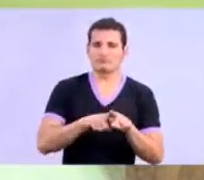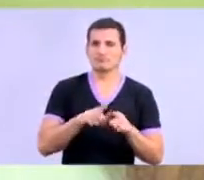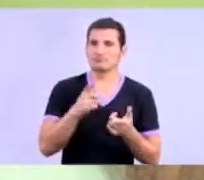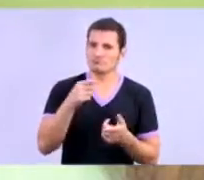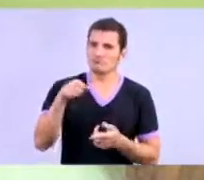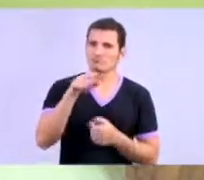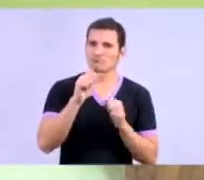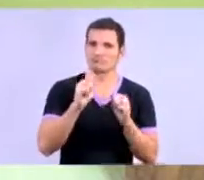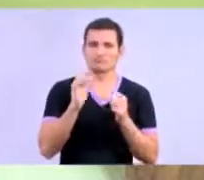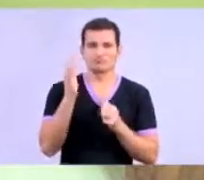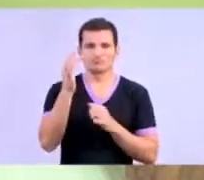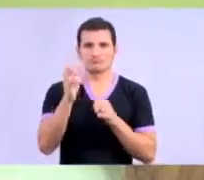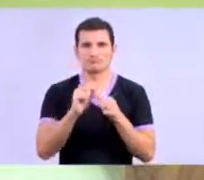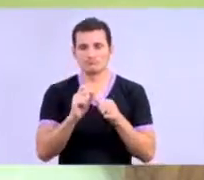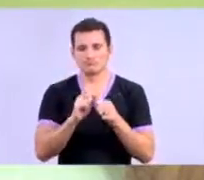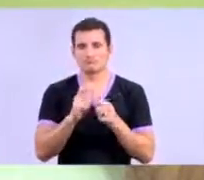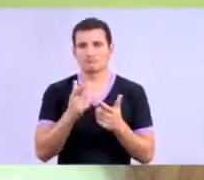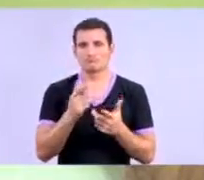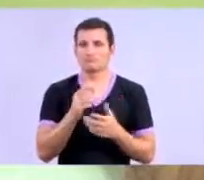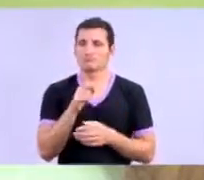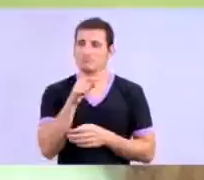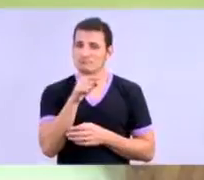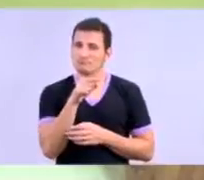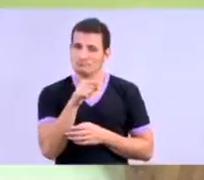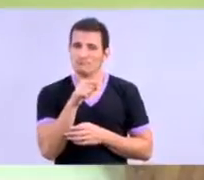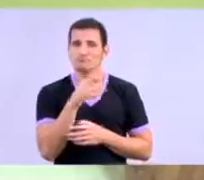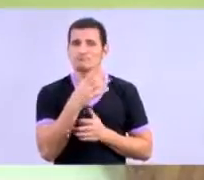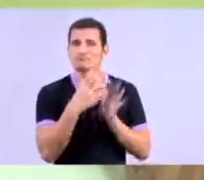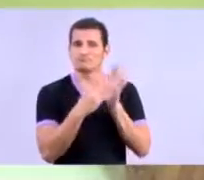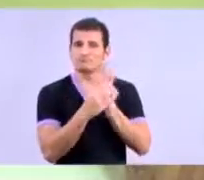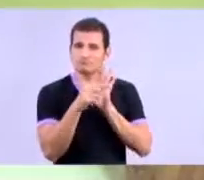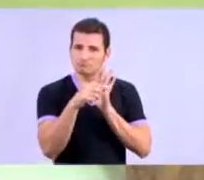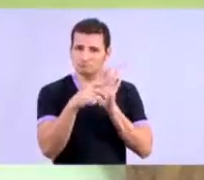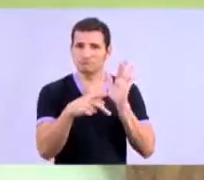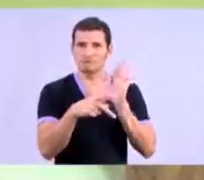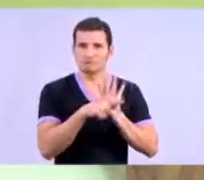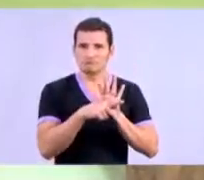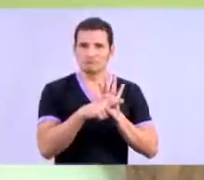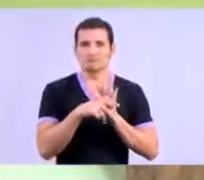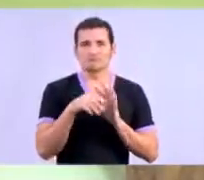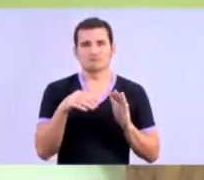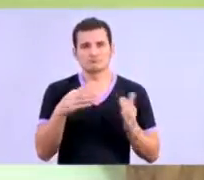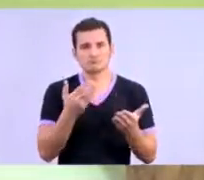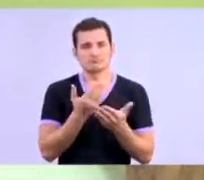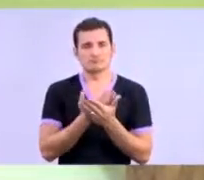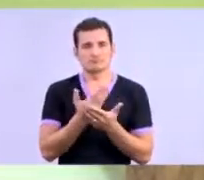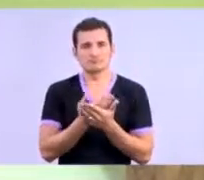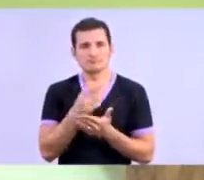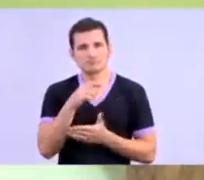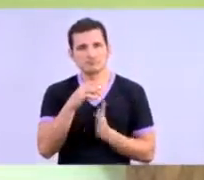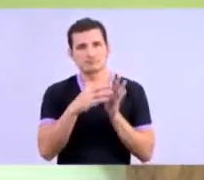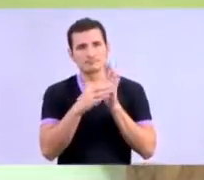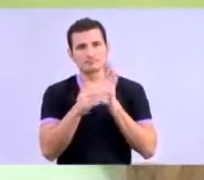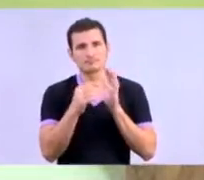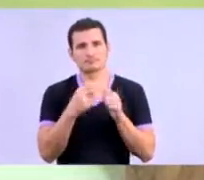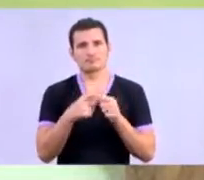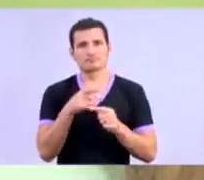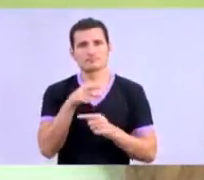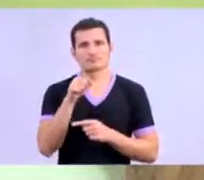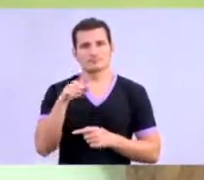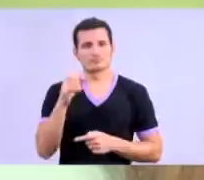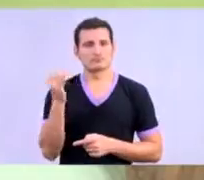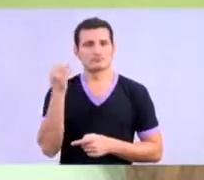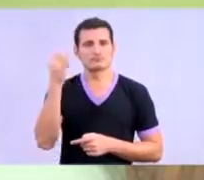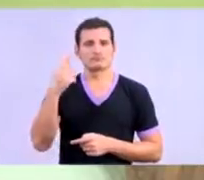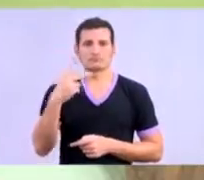fazer futuramente, serão todas em cima deste modelo. Portanto, estude ele, porque ele é muito importante para a